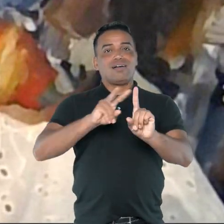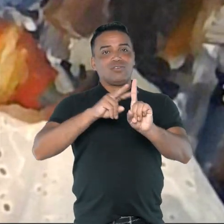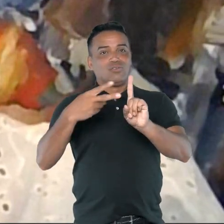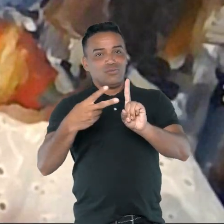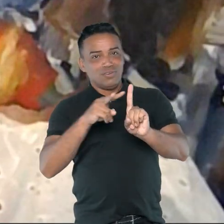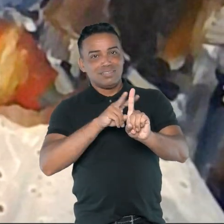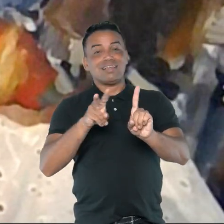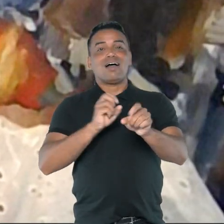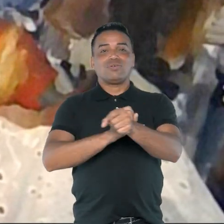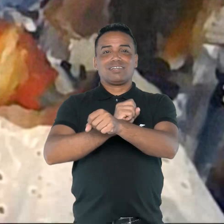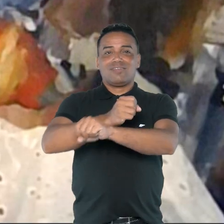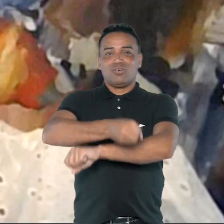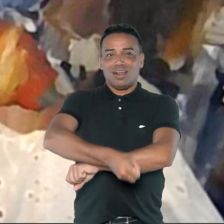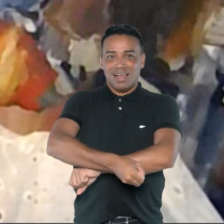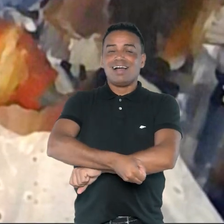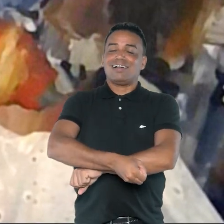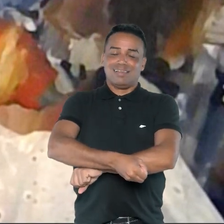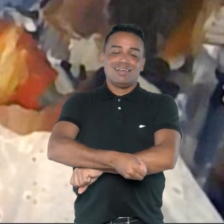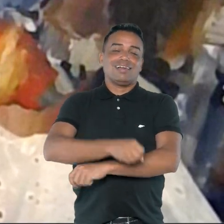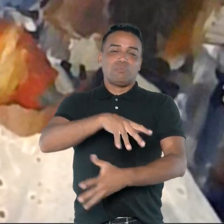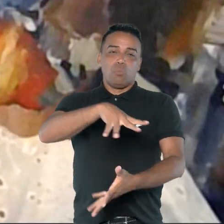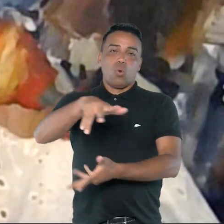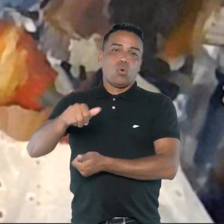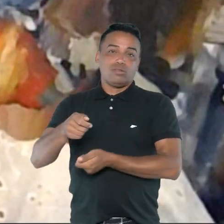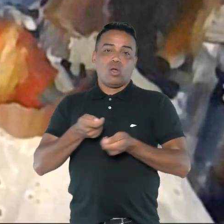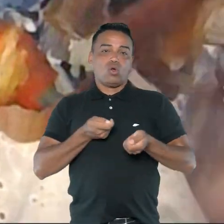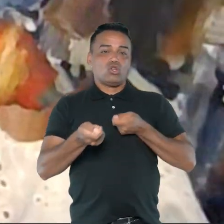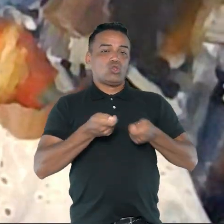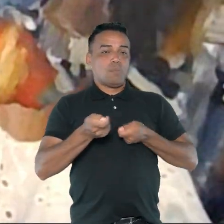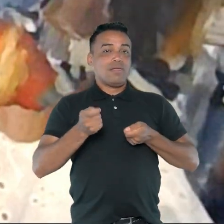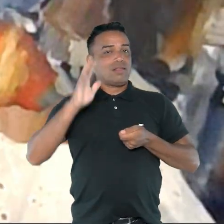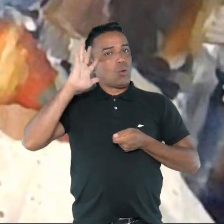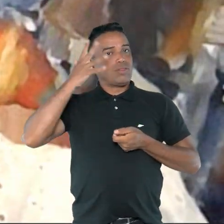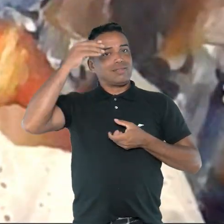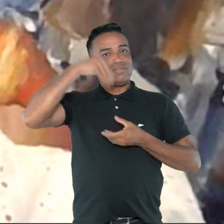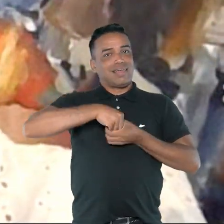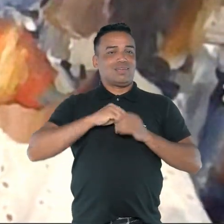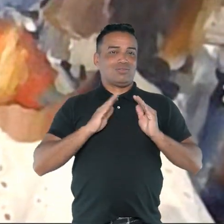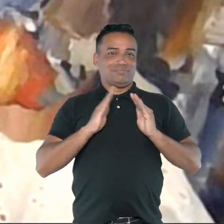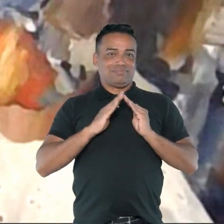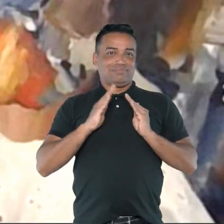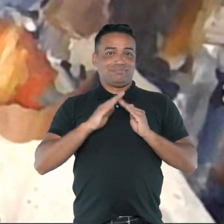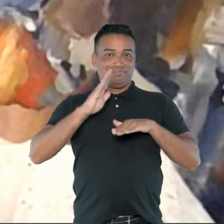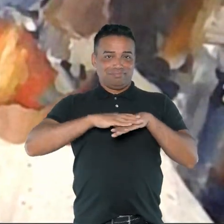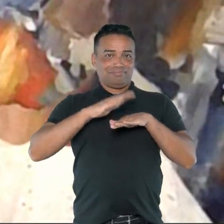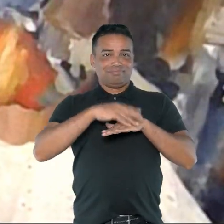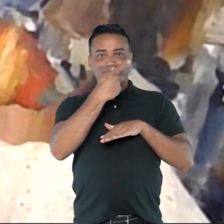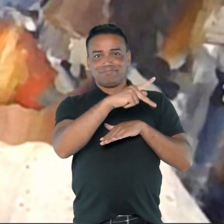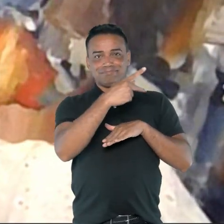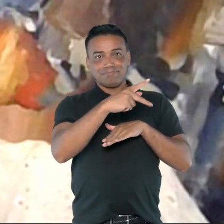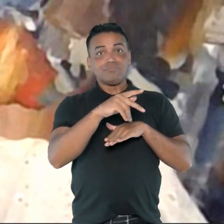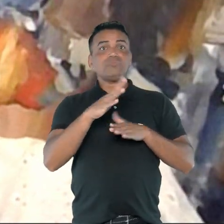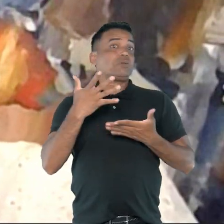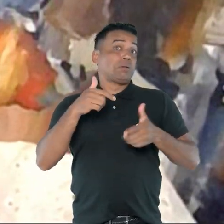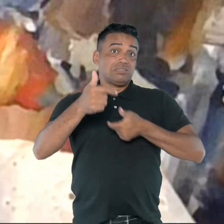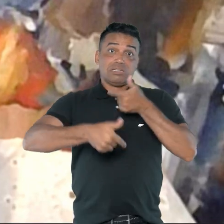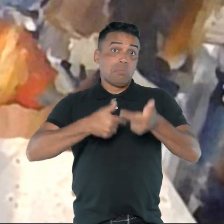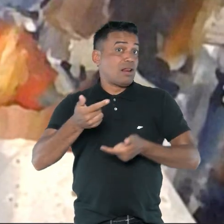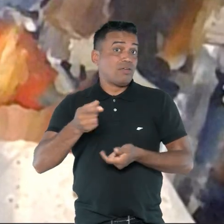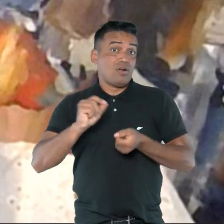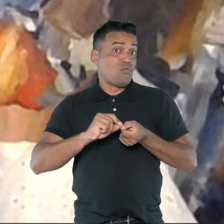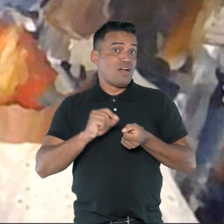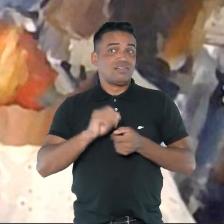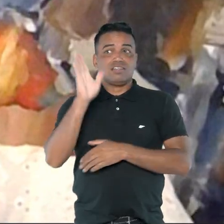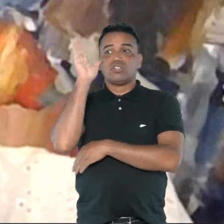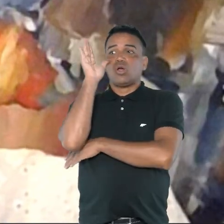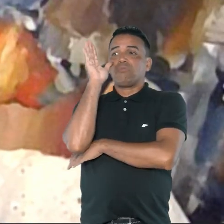colocando essa visão escravocrata de mundo, querendo ter o domínio sobre tudo que acontece na casa dela, mas